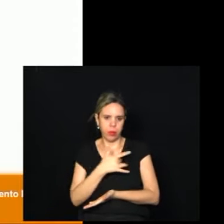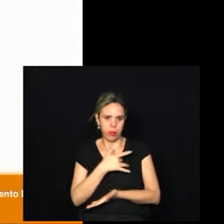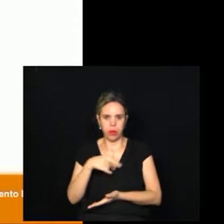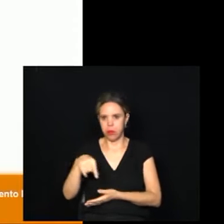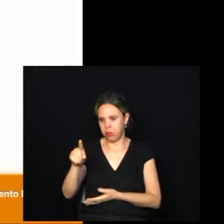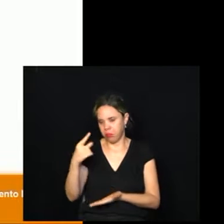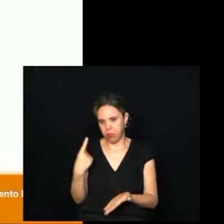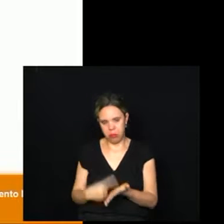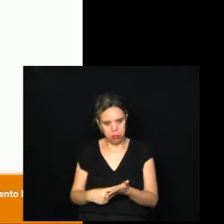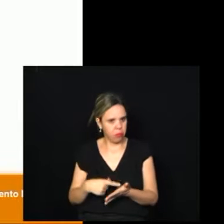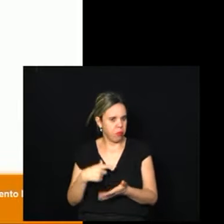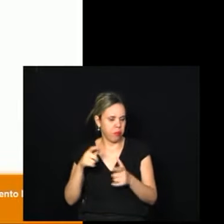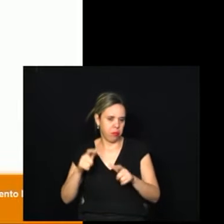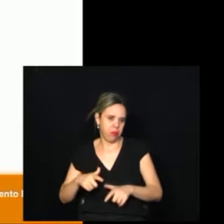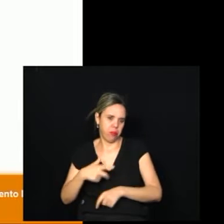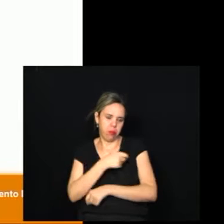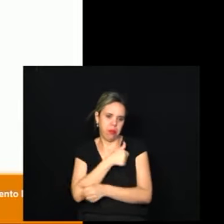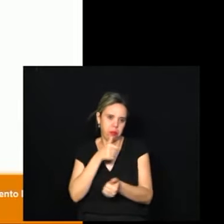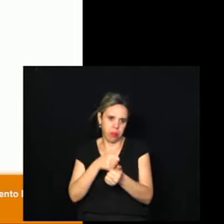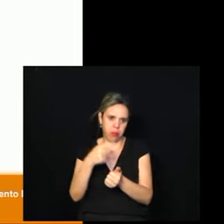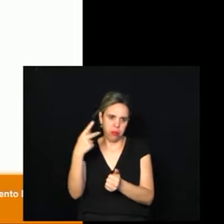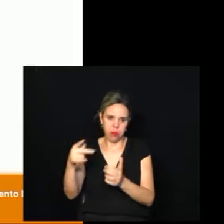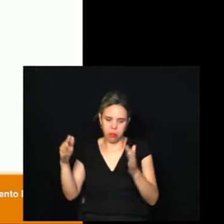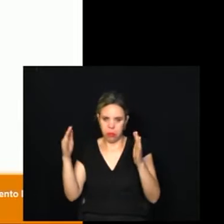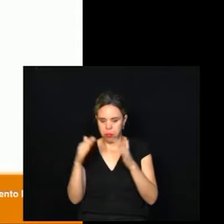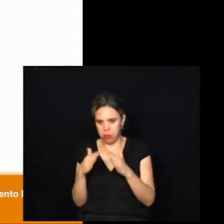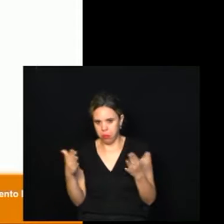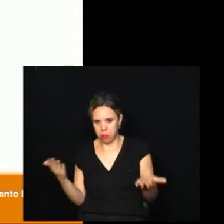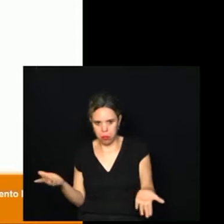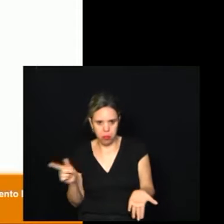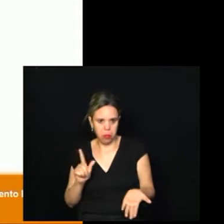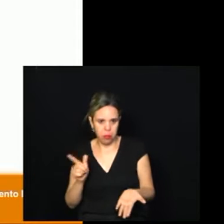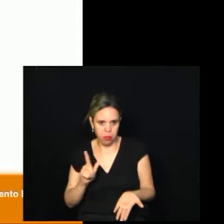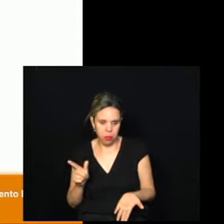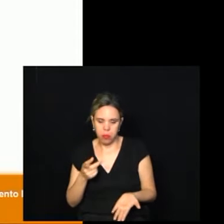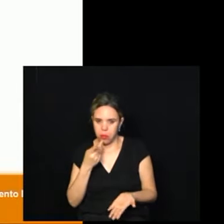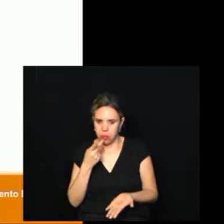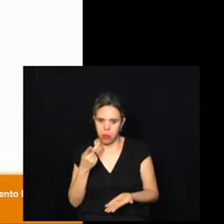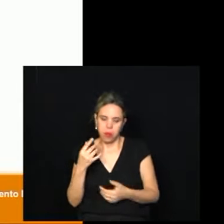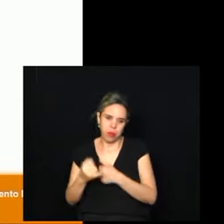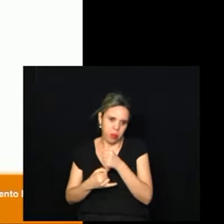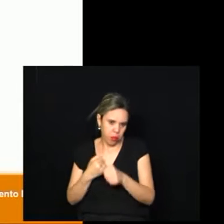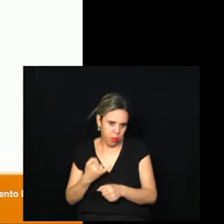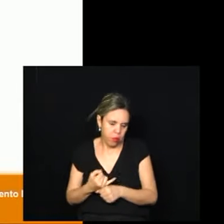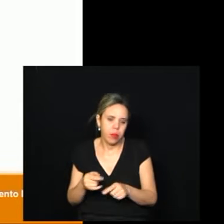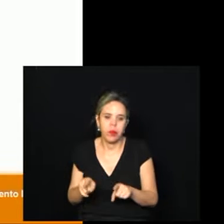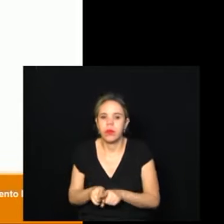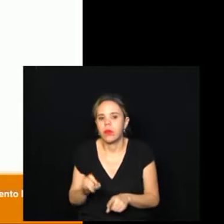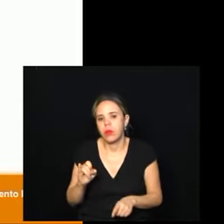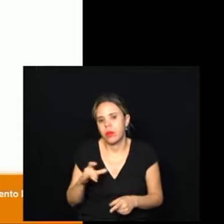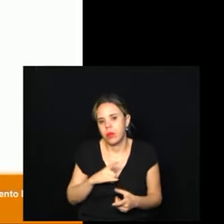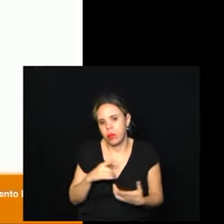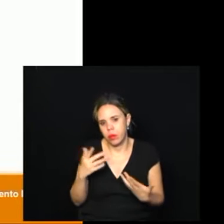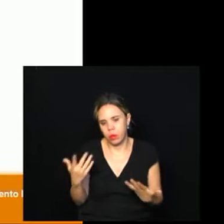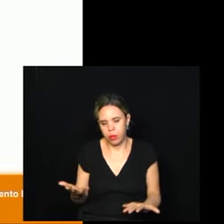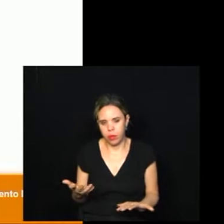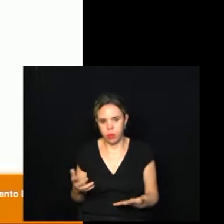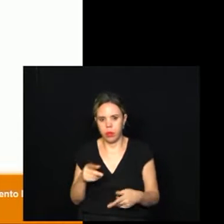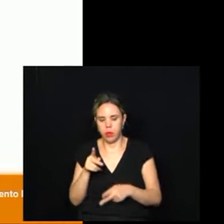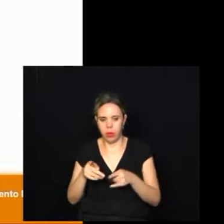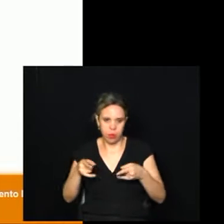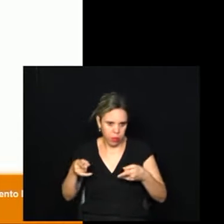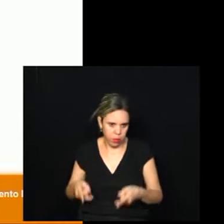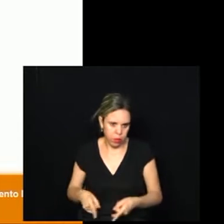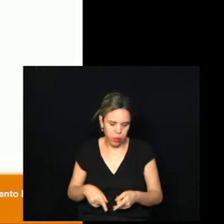pode agendar no local mais perto da sua casa. E claro, como foi dito no link também, se tiver algum acamado,